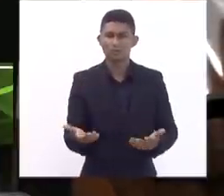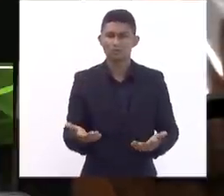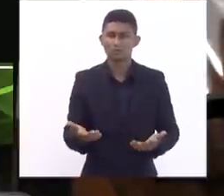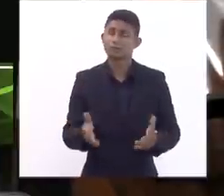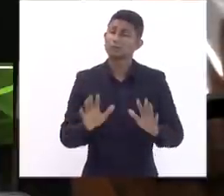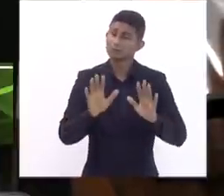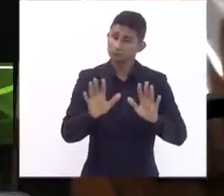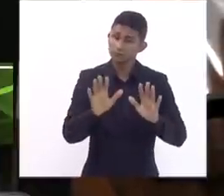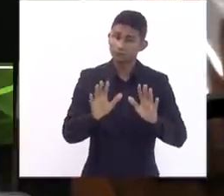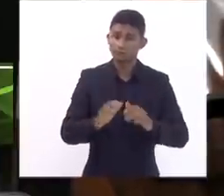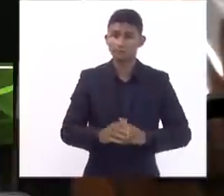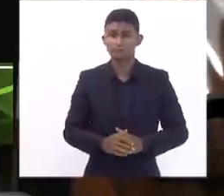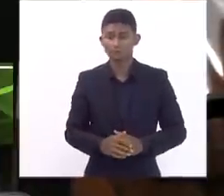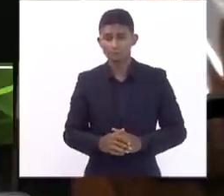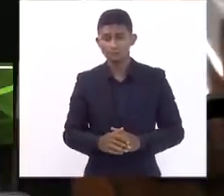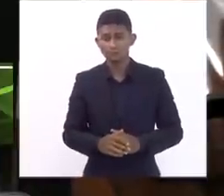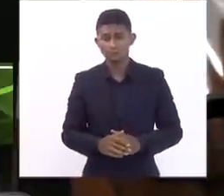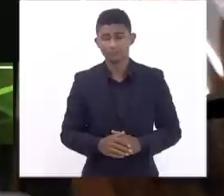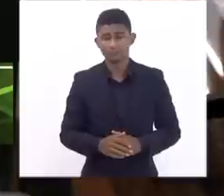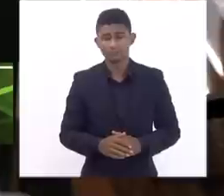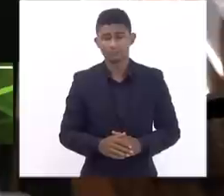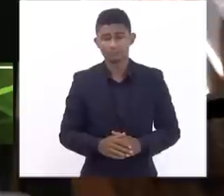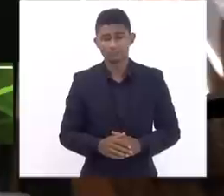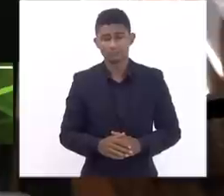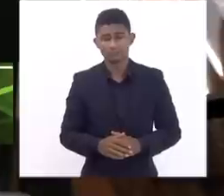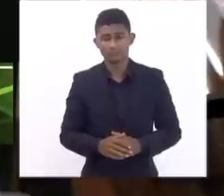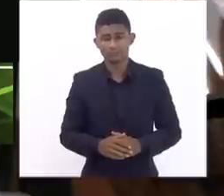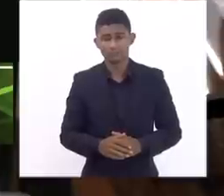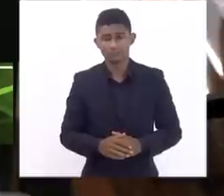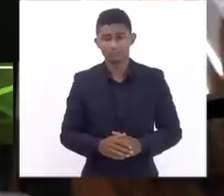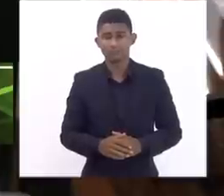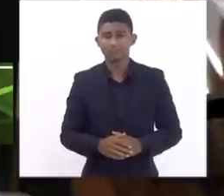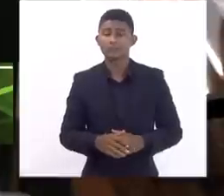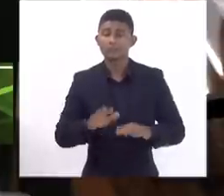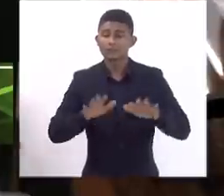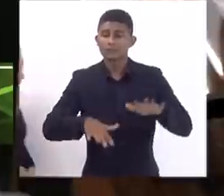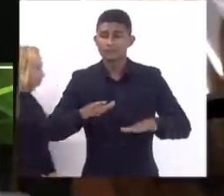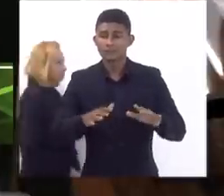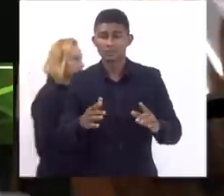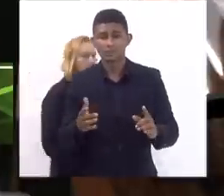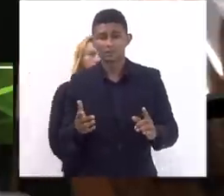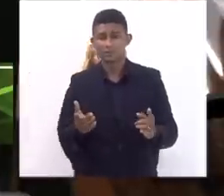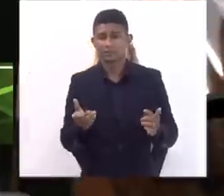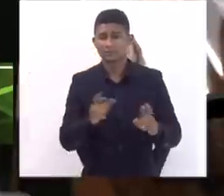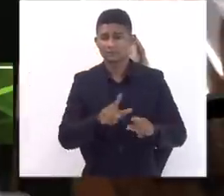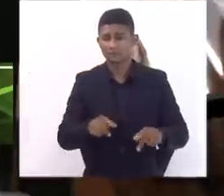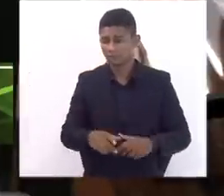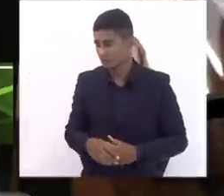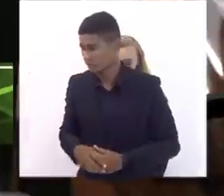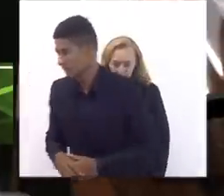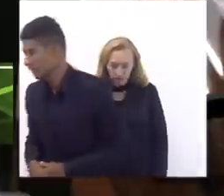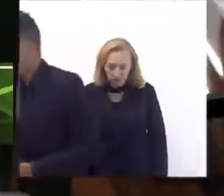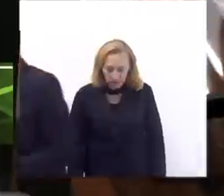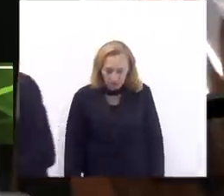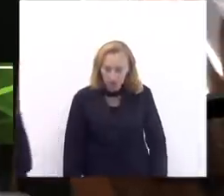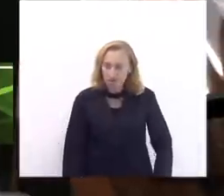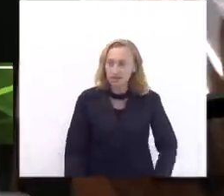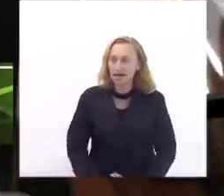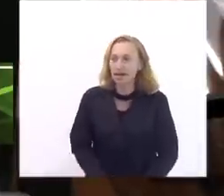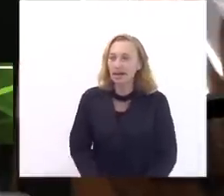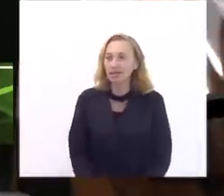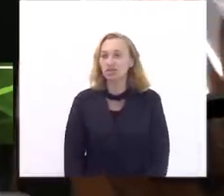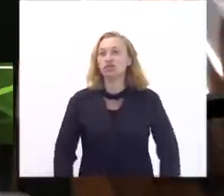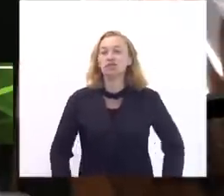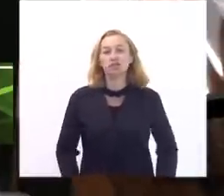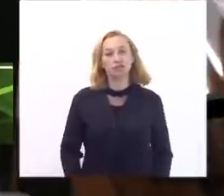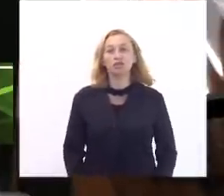Mas ele está definindo, mas ele está contrariando, nesse caso específico, o parecer da CCJ,